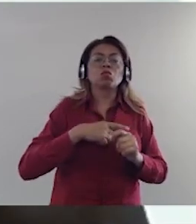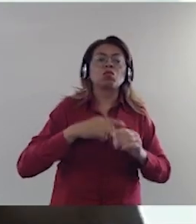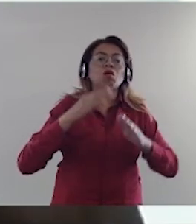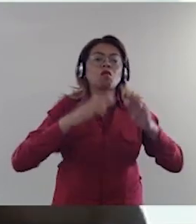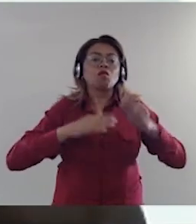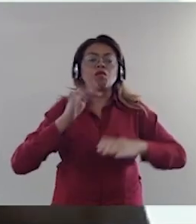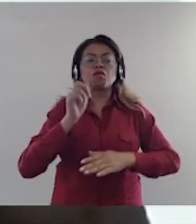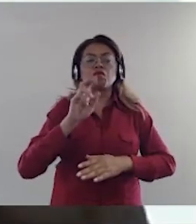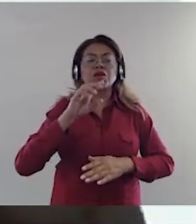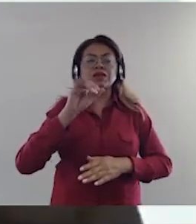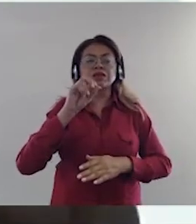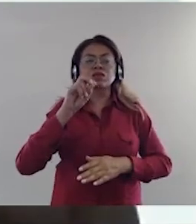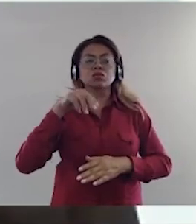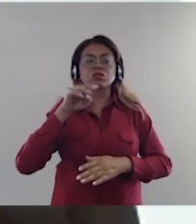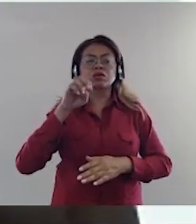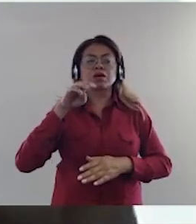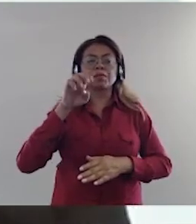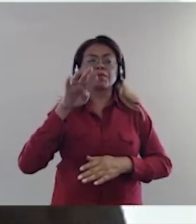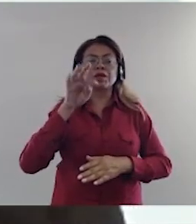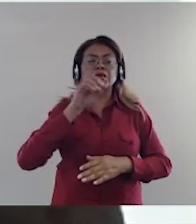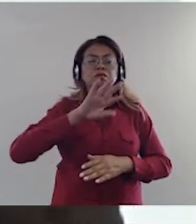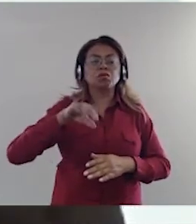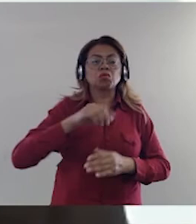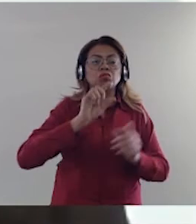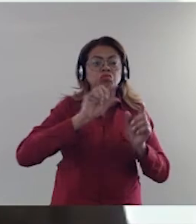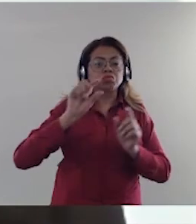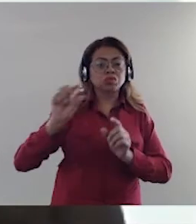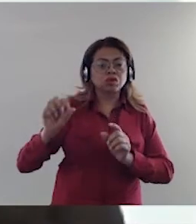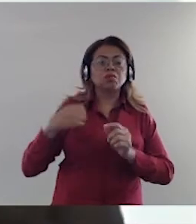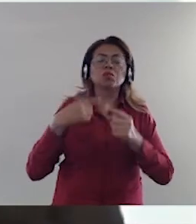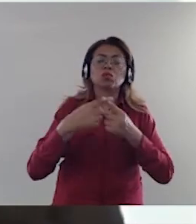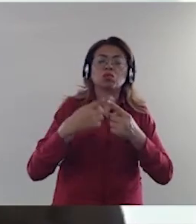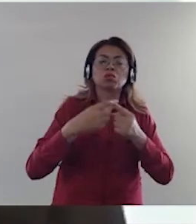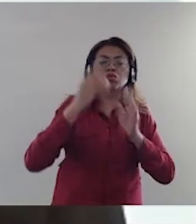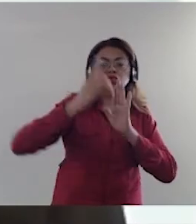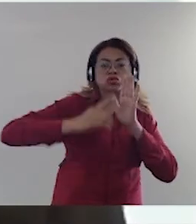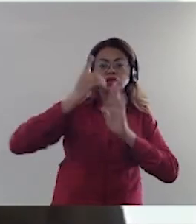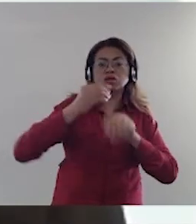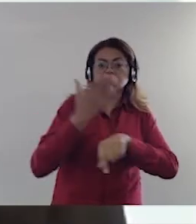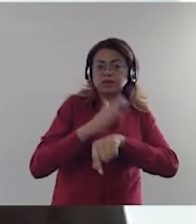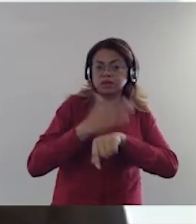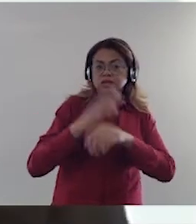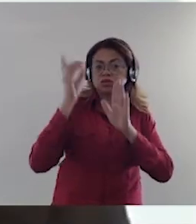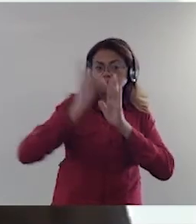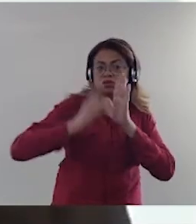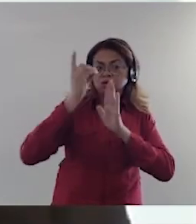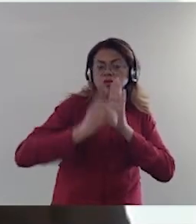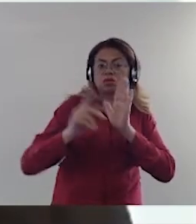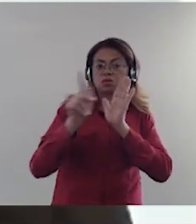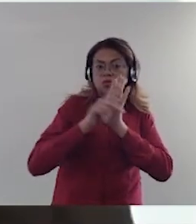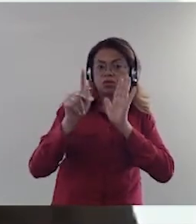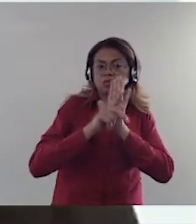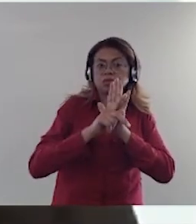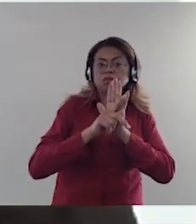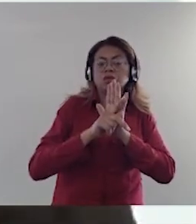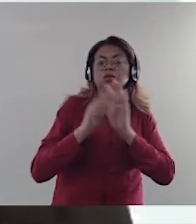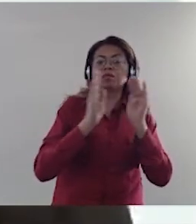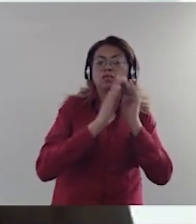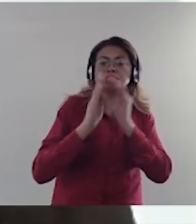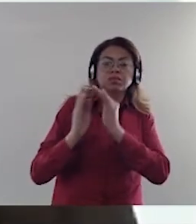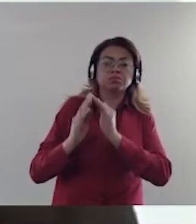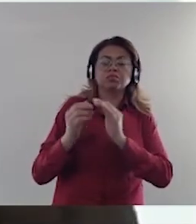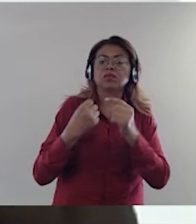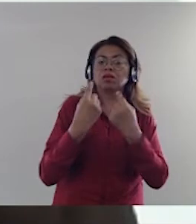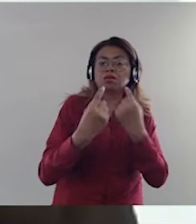fracionamento no tempo, né, quanto ao exercício do direito de propriedade, que faz com que cada